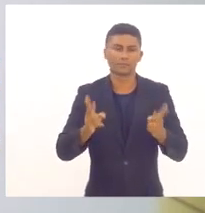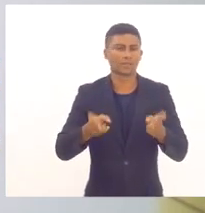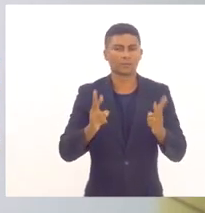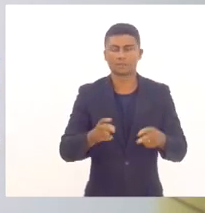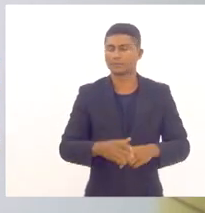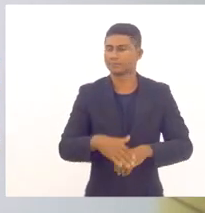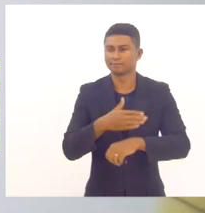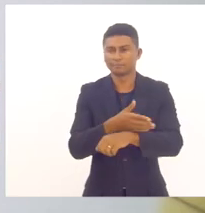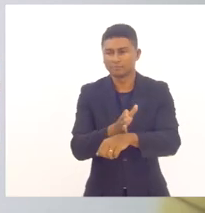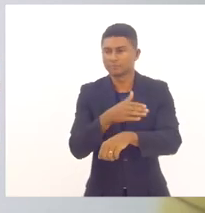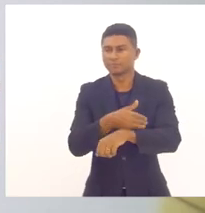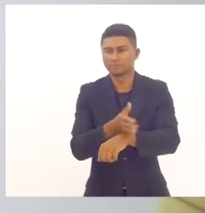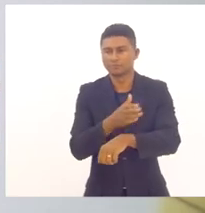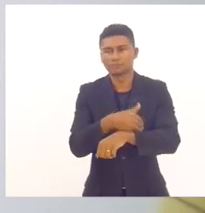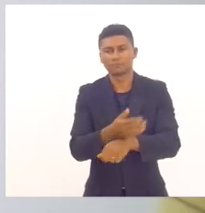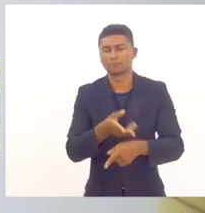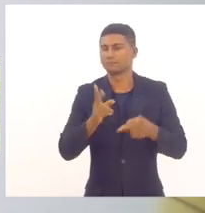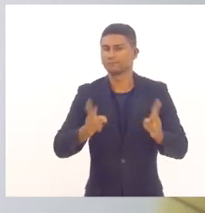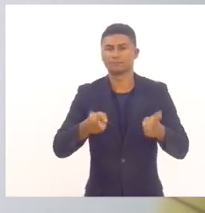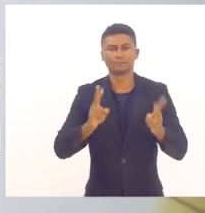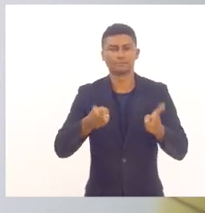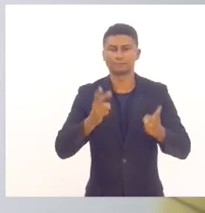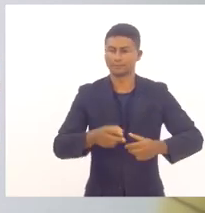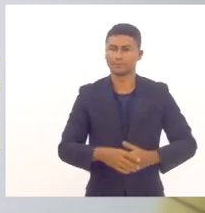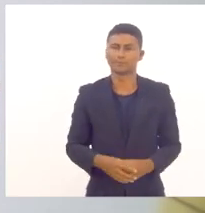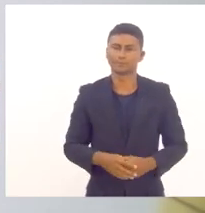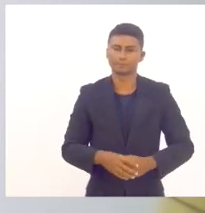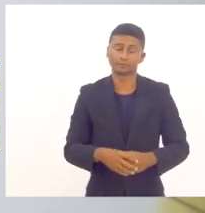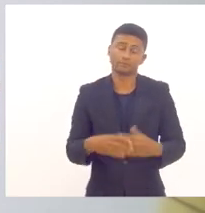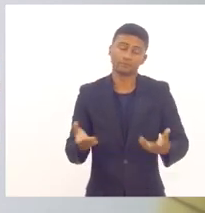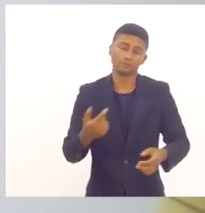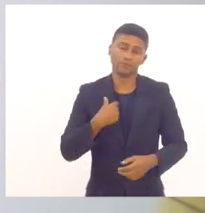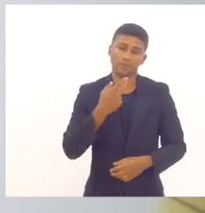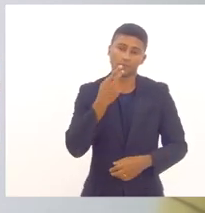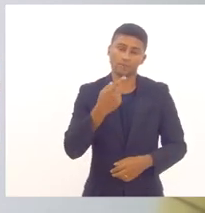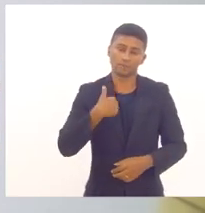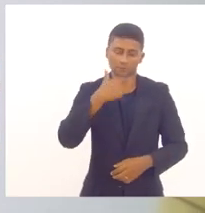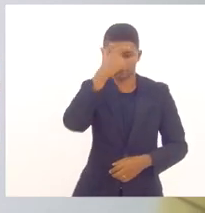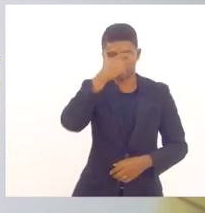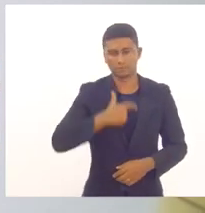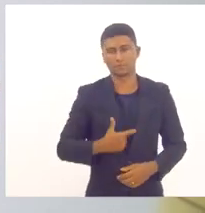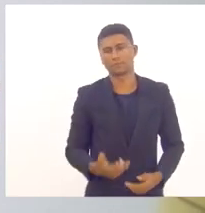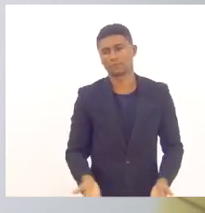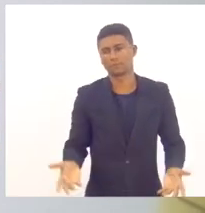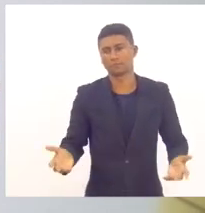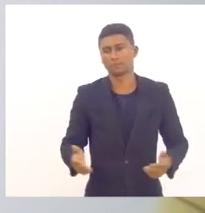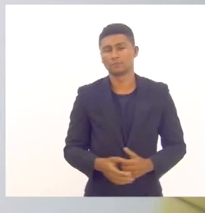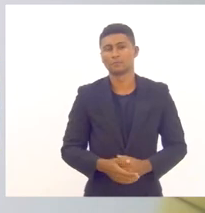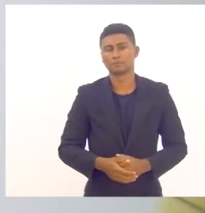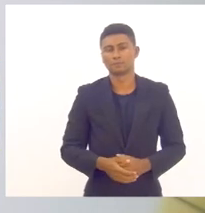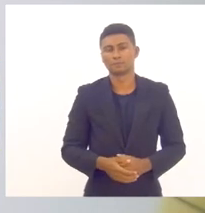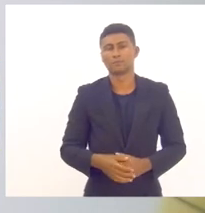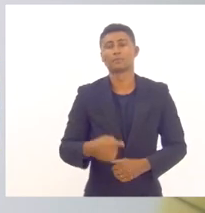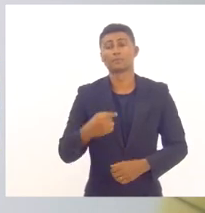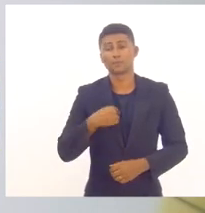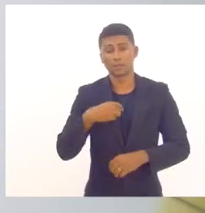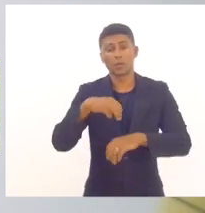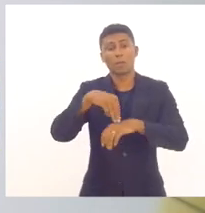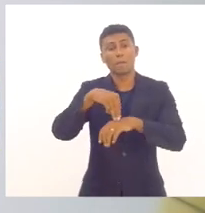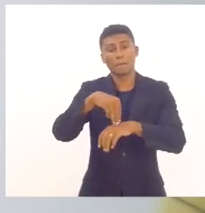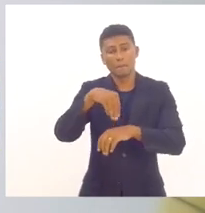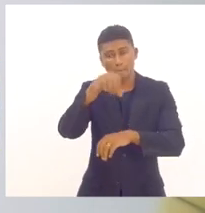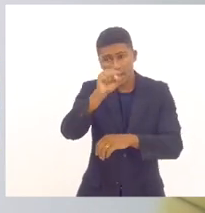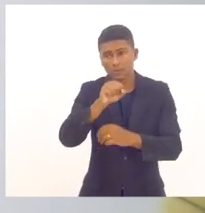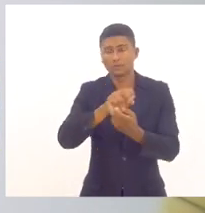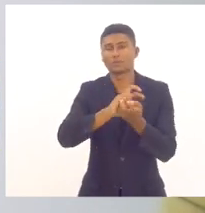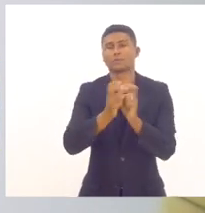todo. E aí eu falo por mim, né, que sou uma mestra de